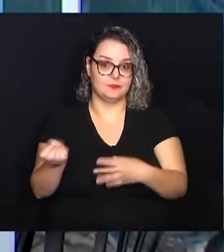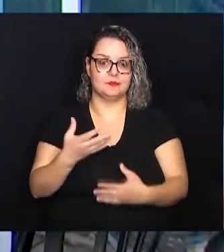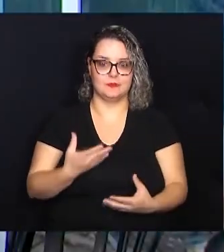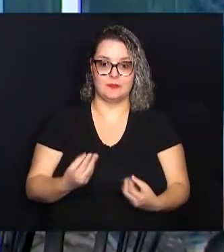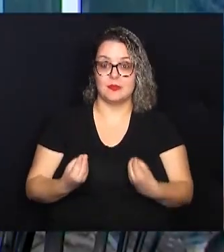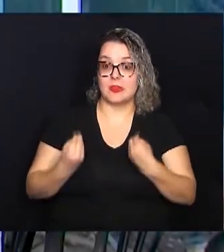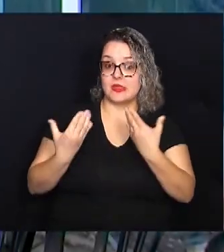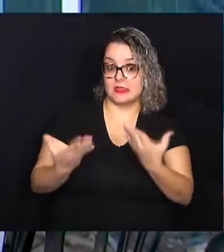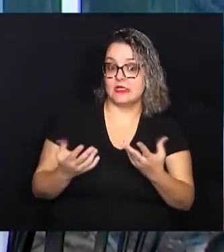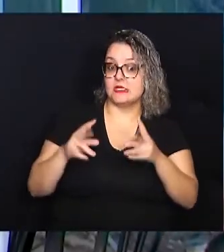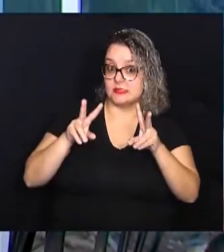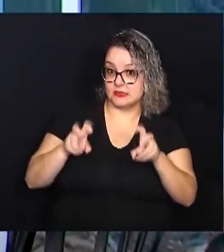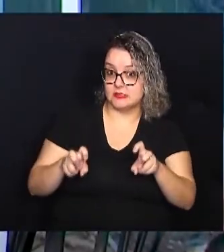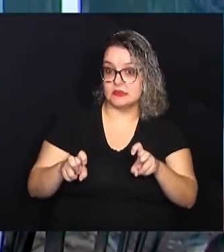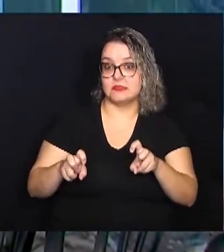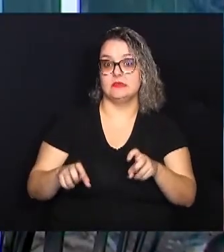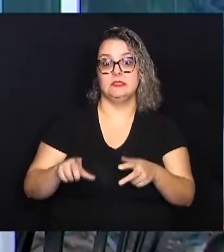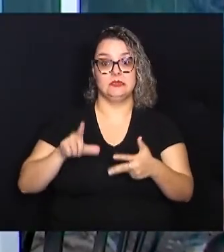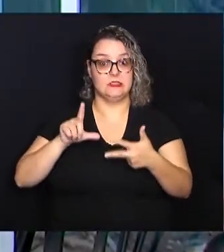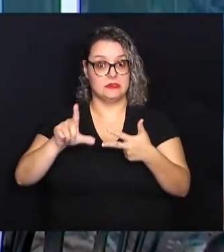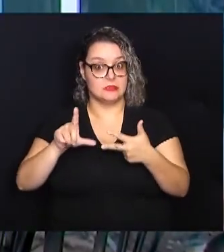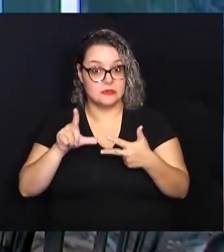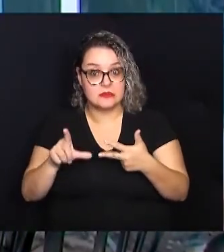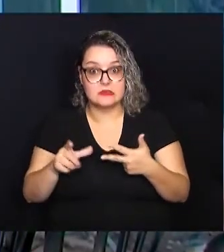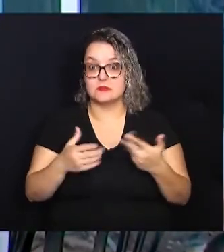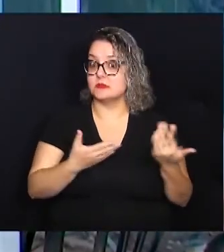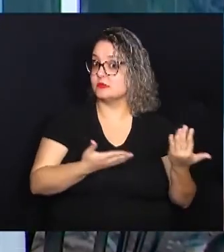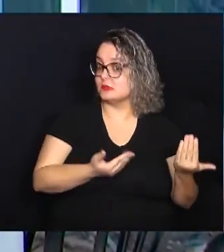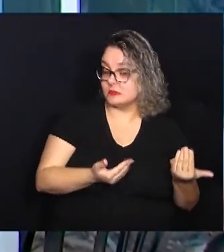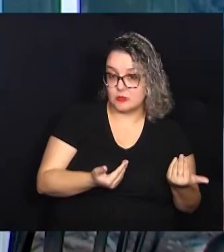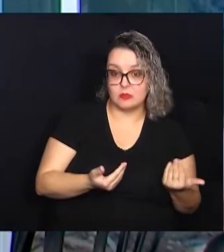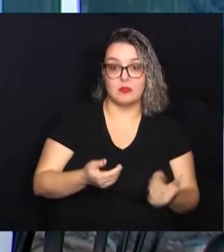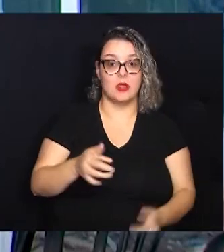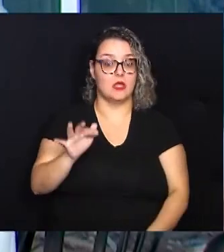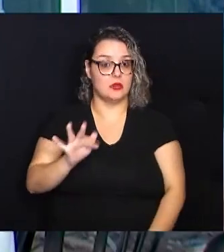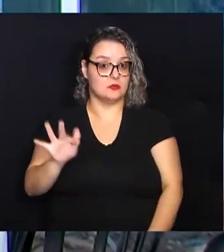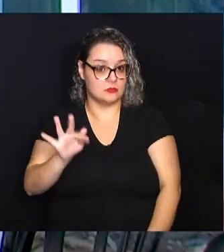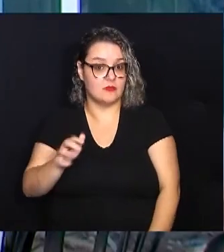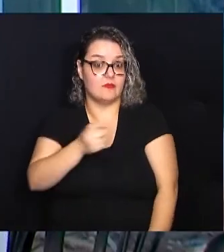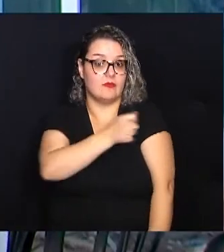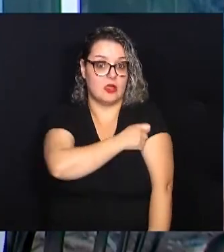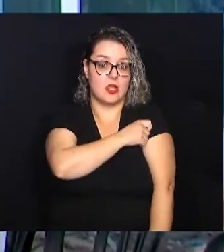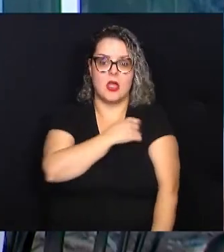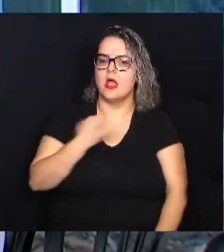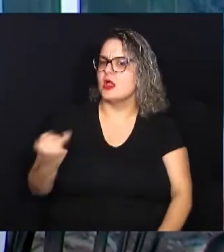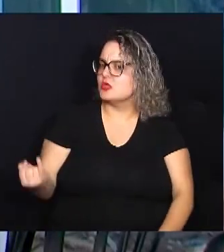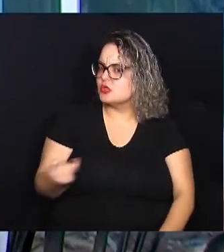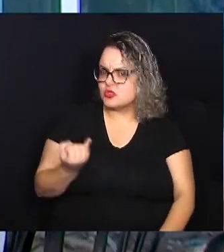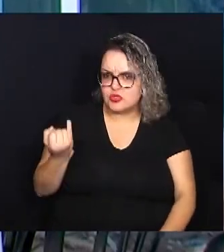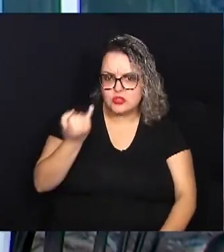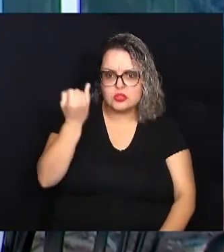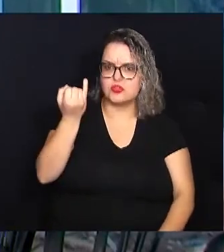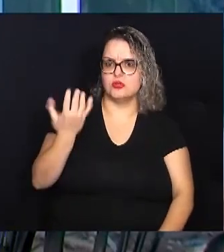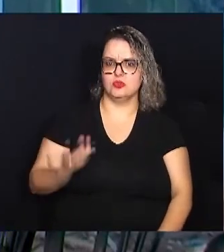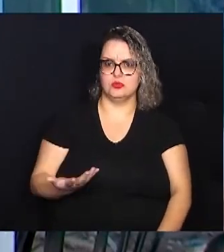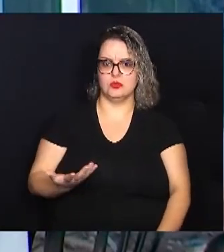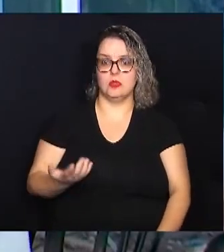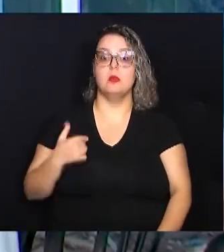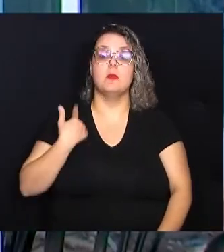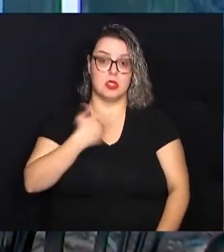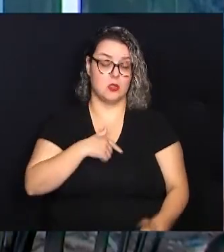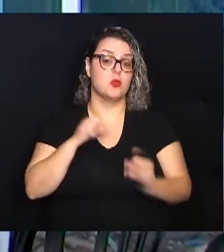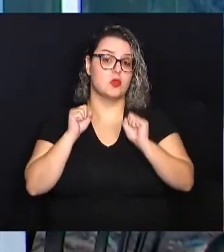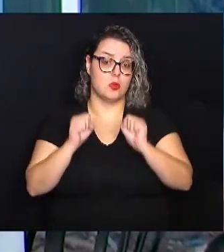essa questão da legislatura para os jovens e para os universitários é de suma importância para que a gente